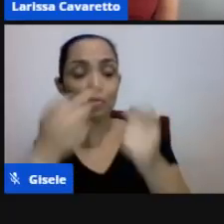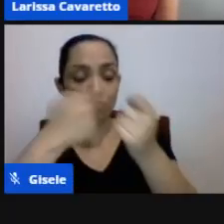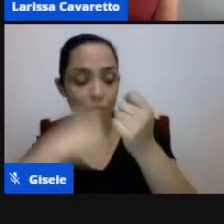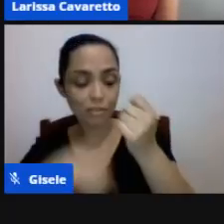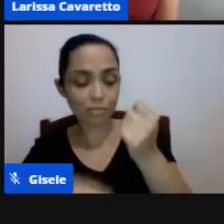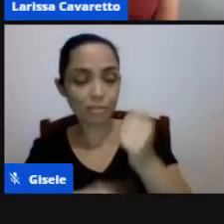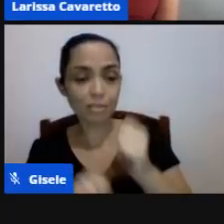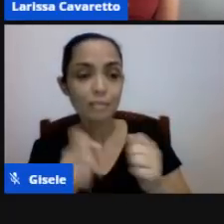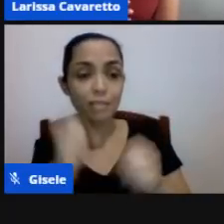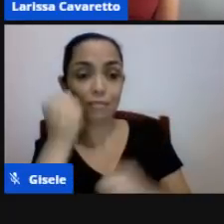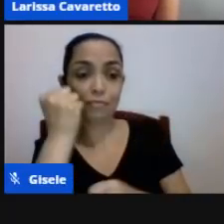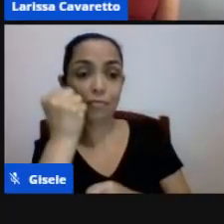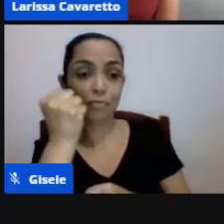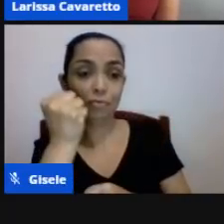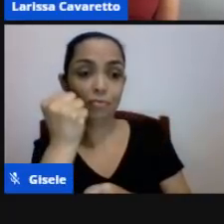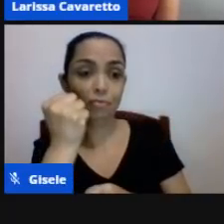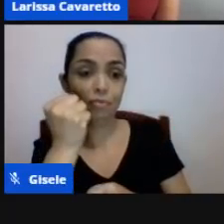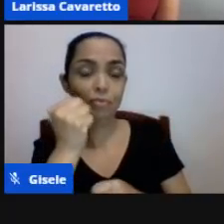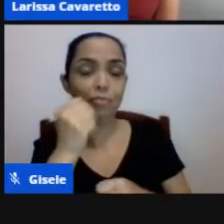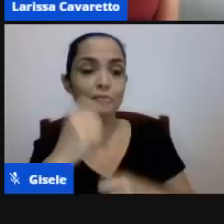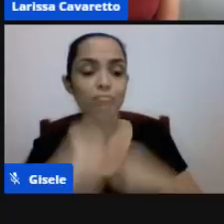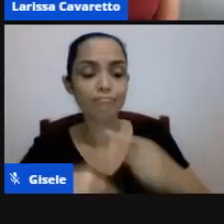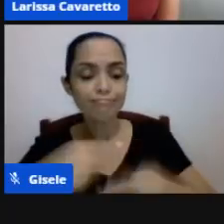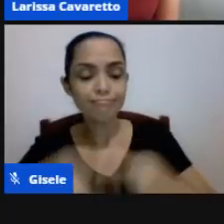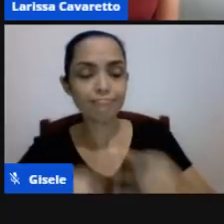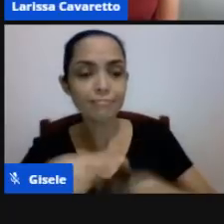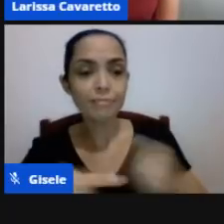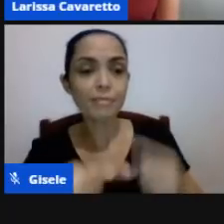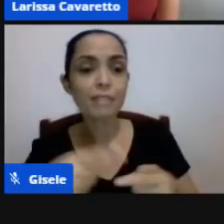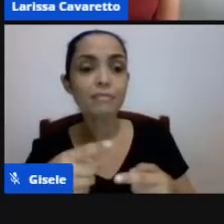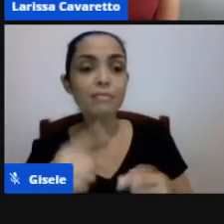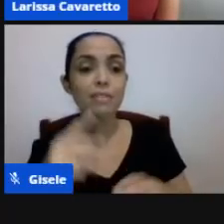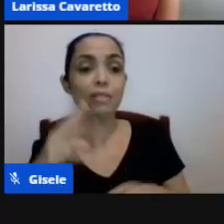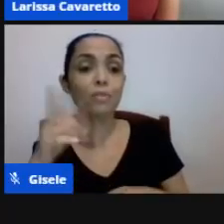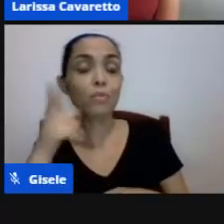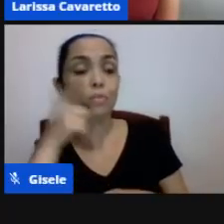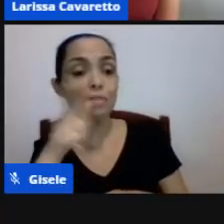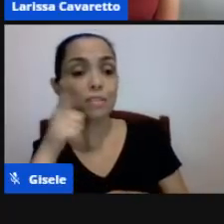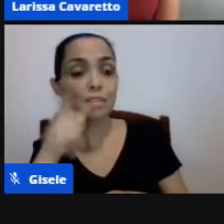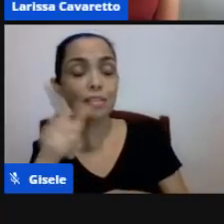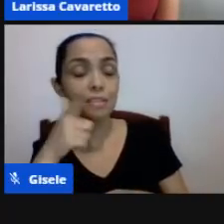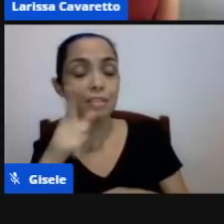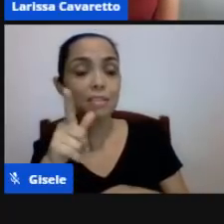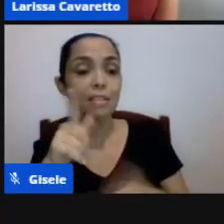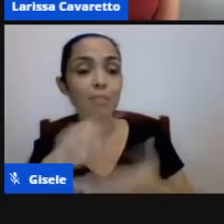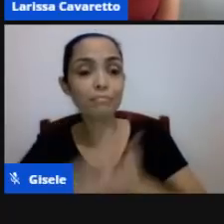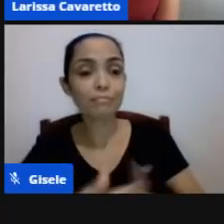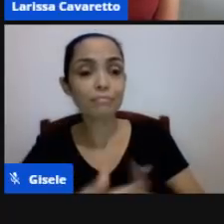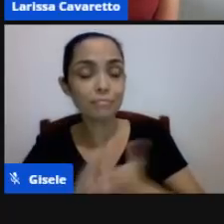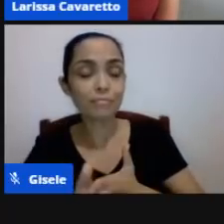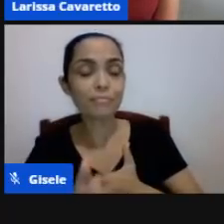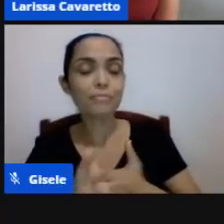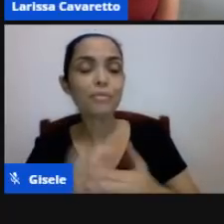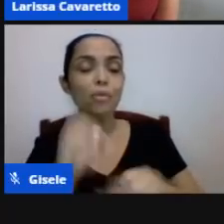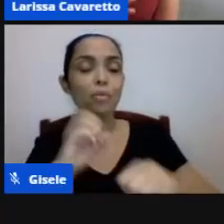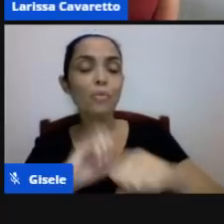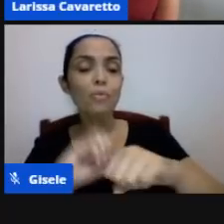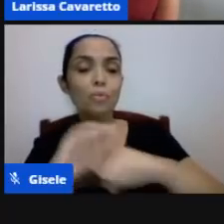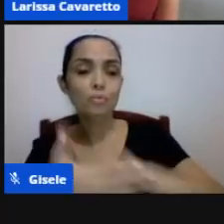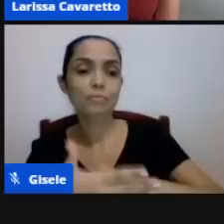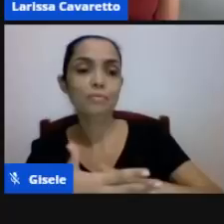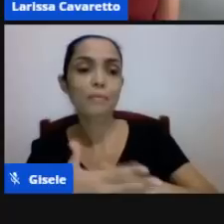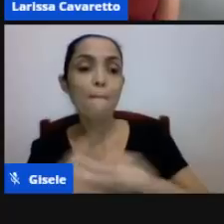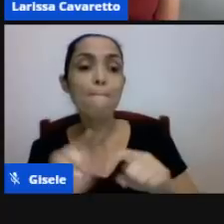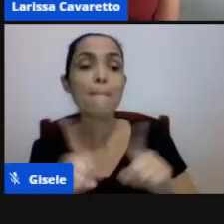corpo para poder esse anticorpo agir. E só que enquanto ele está ainda nas nossas mucosas, no nariz, na boca,